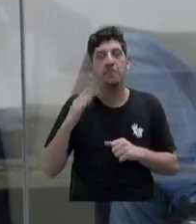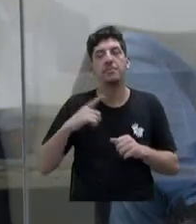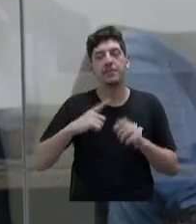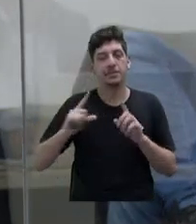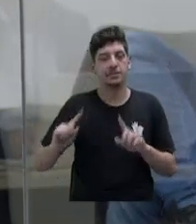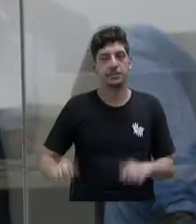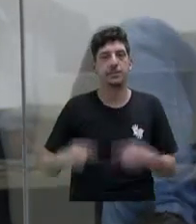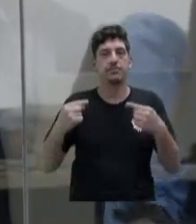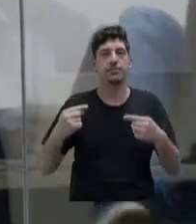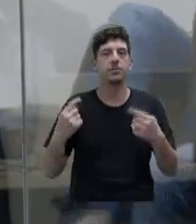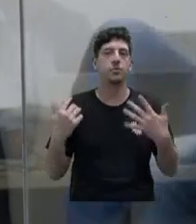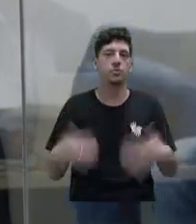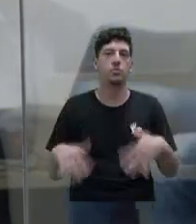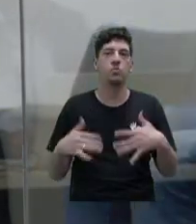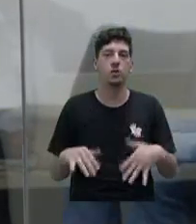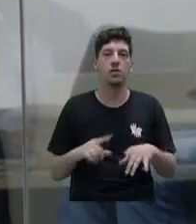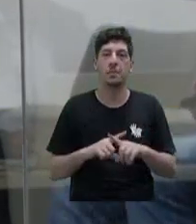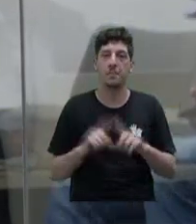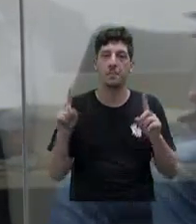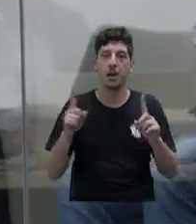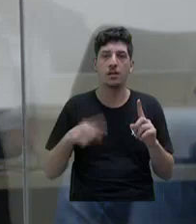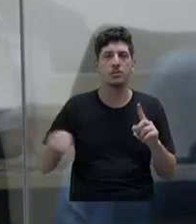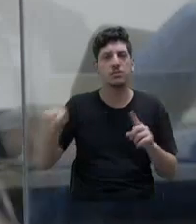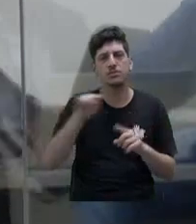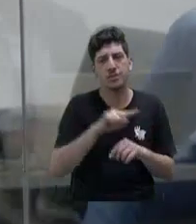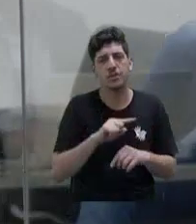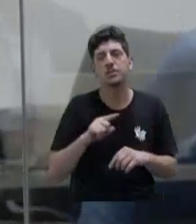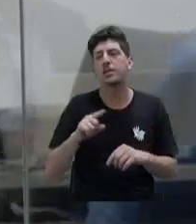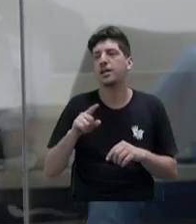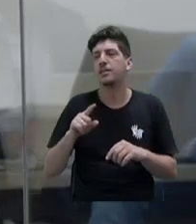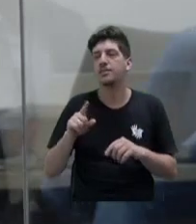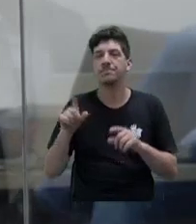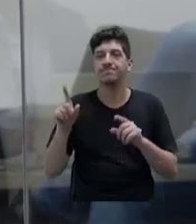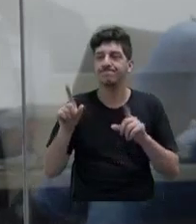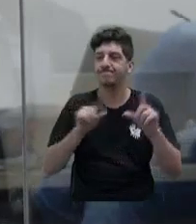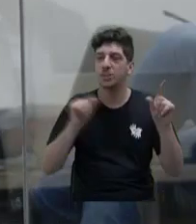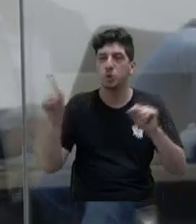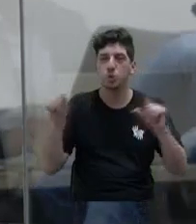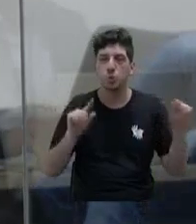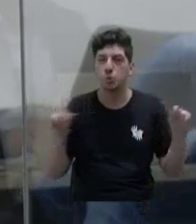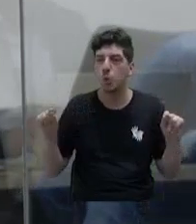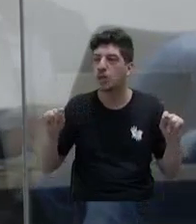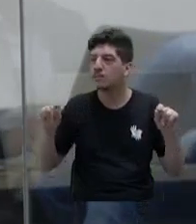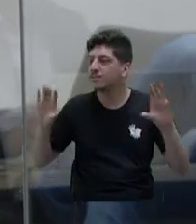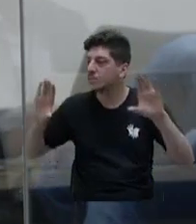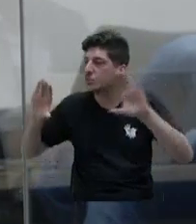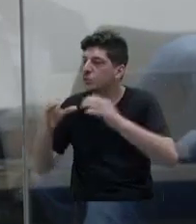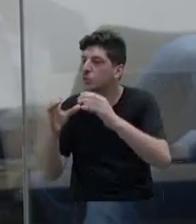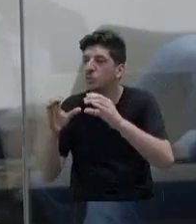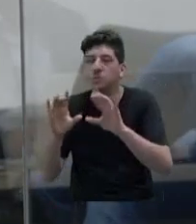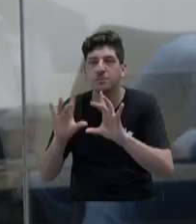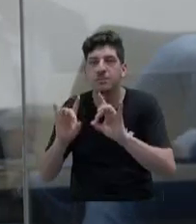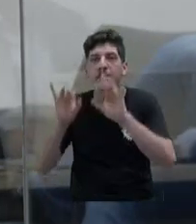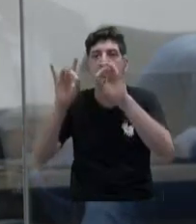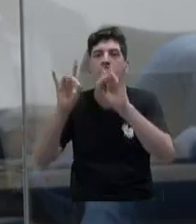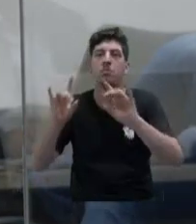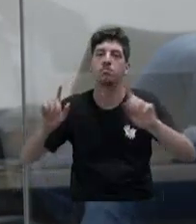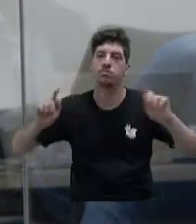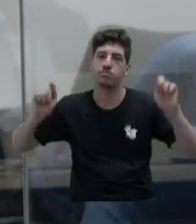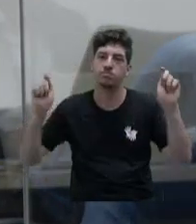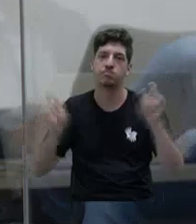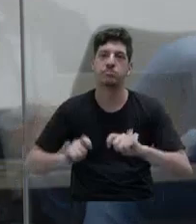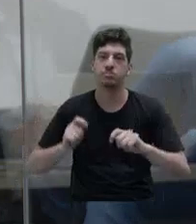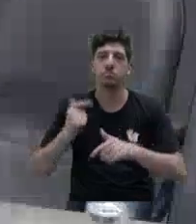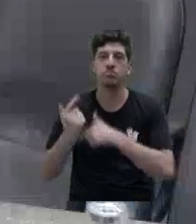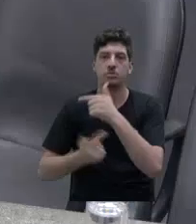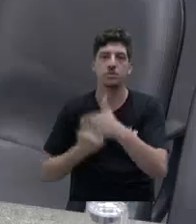desafiador, mas vocês foram escolhidos a dedo, porque vocês têm competência para